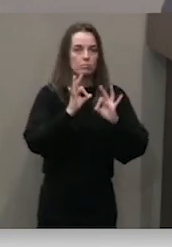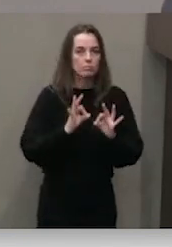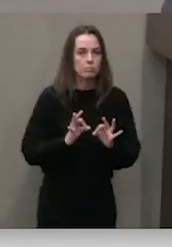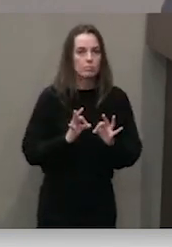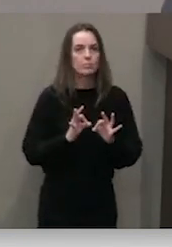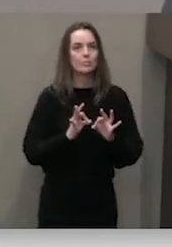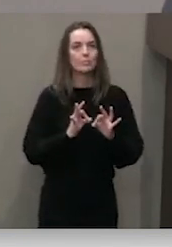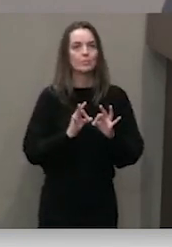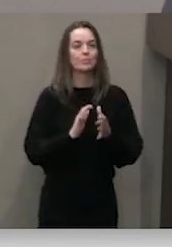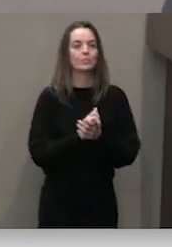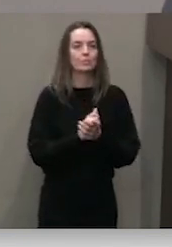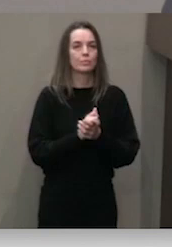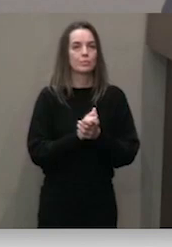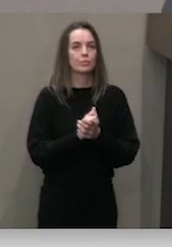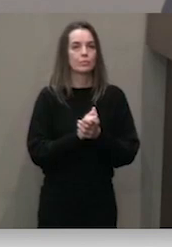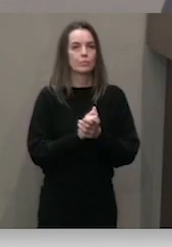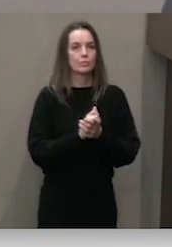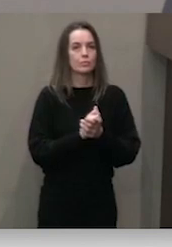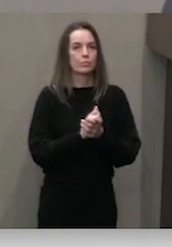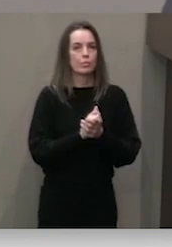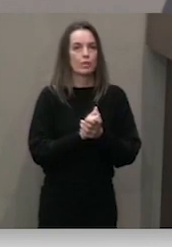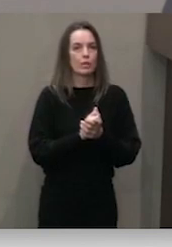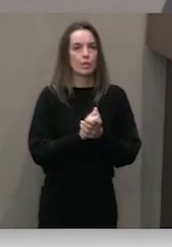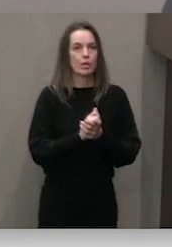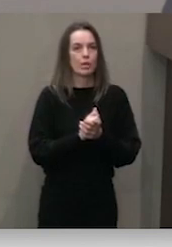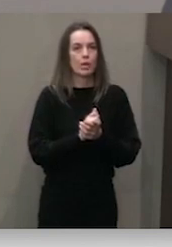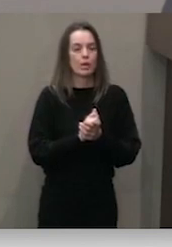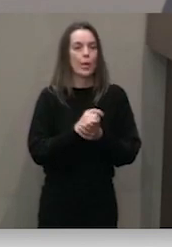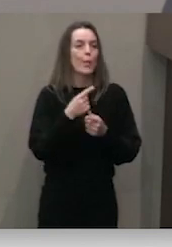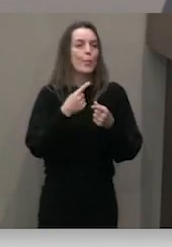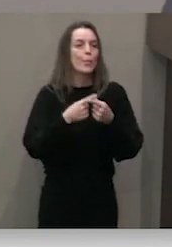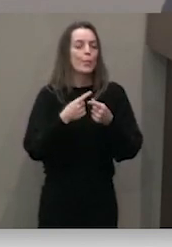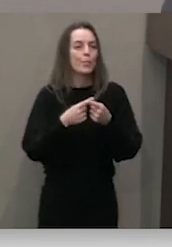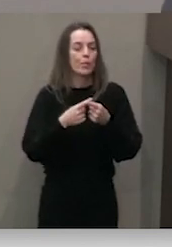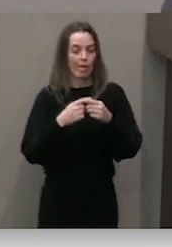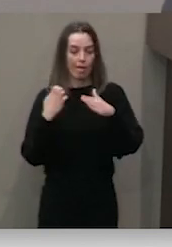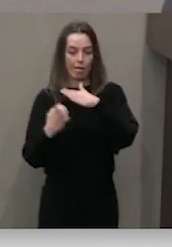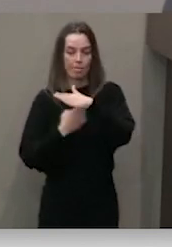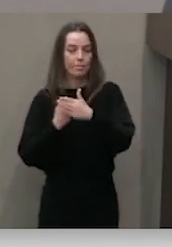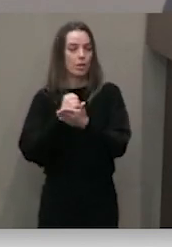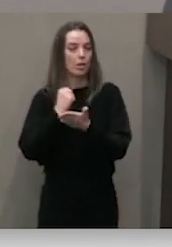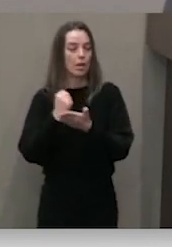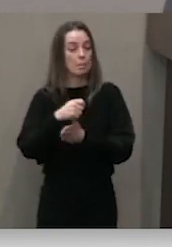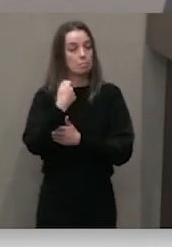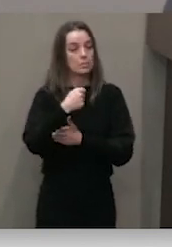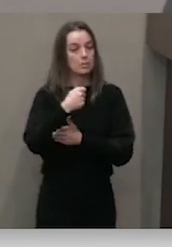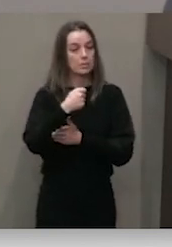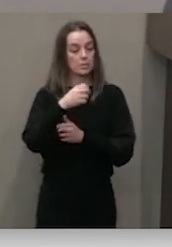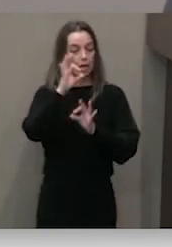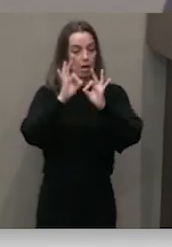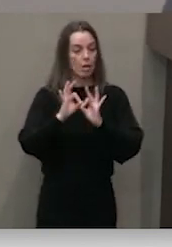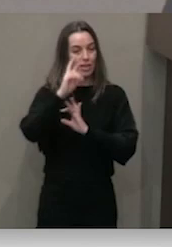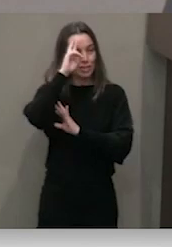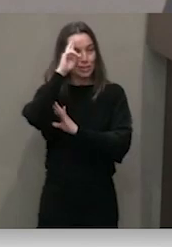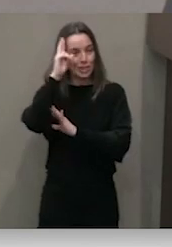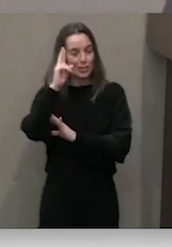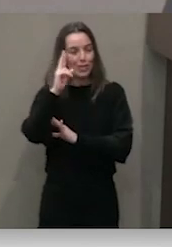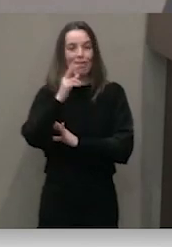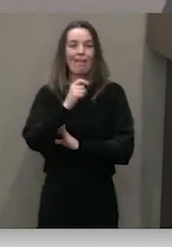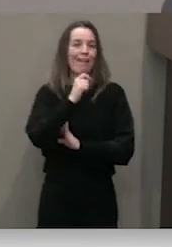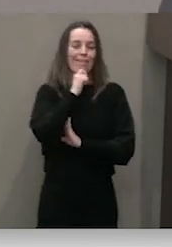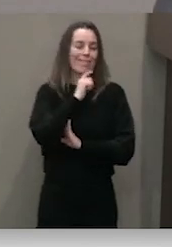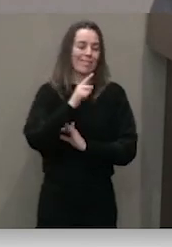dessa empresa. Não é uma tarefa simples, porque a empresa que for contratada vai ter que pegar um plano diretor em andamento,